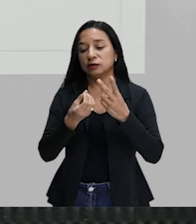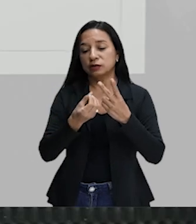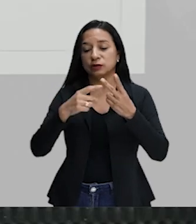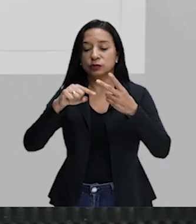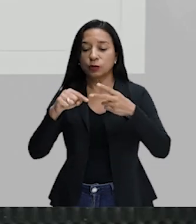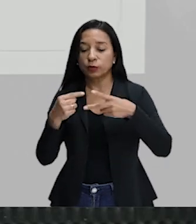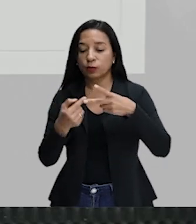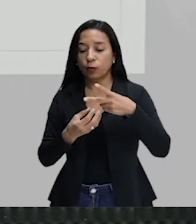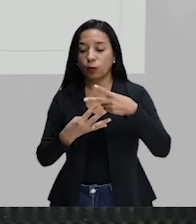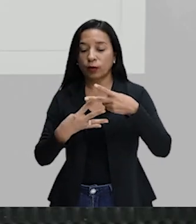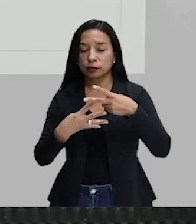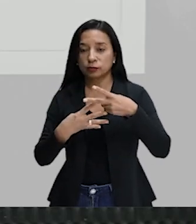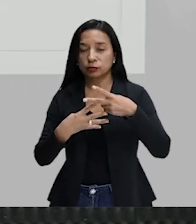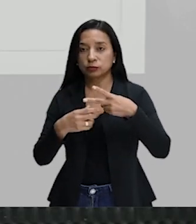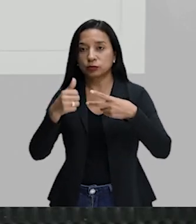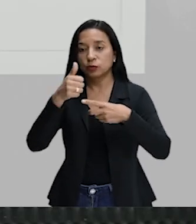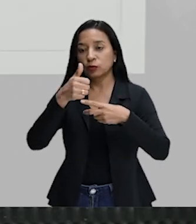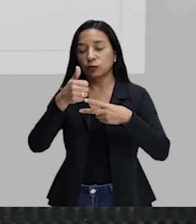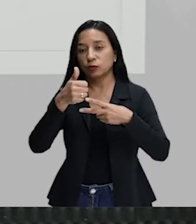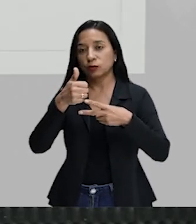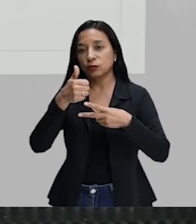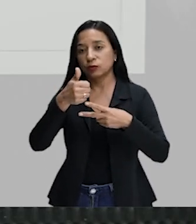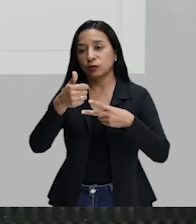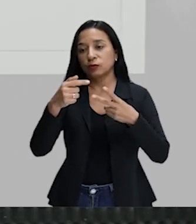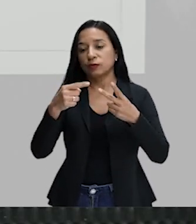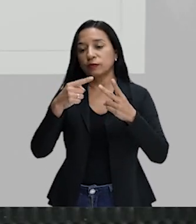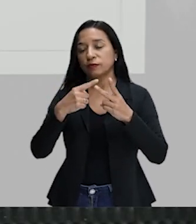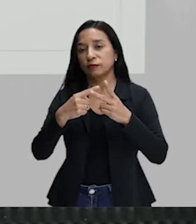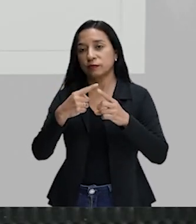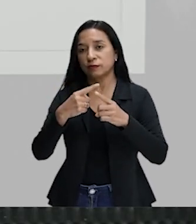Mais 1 vezes raiz de 2 dá raiz de 2.